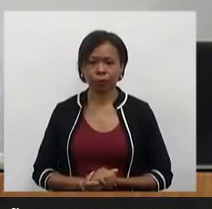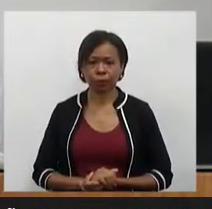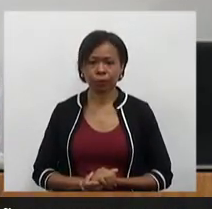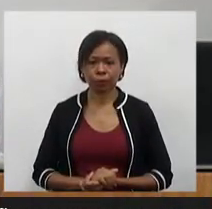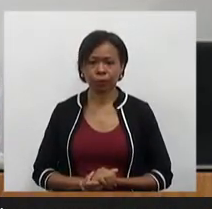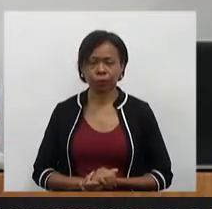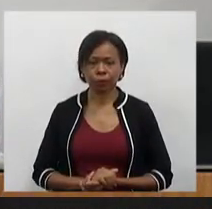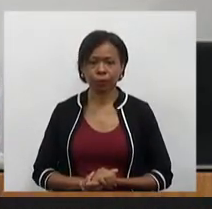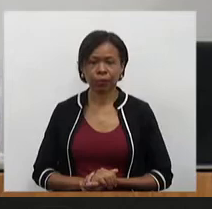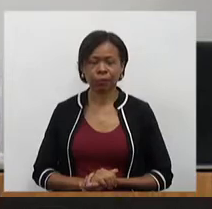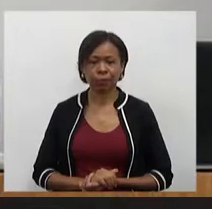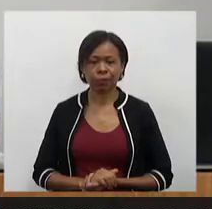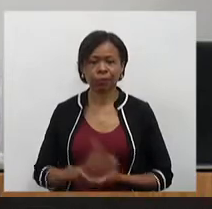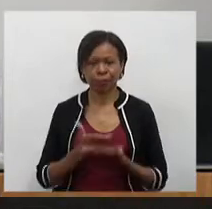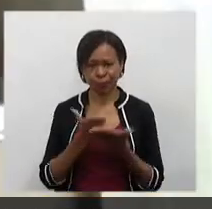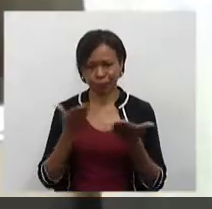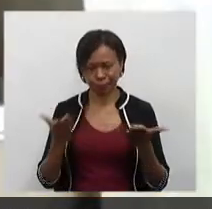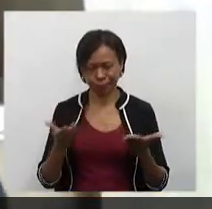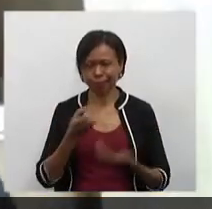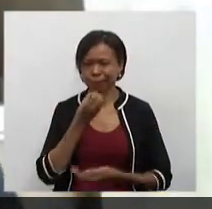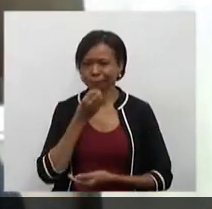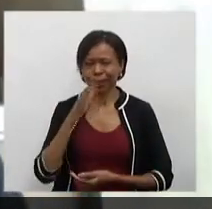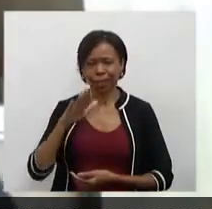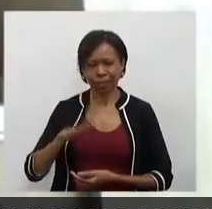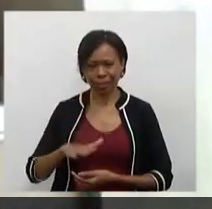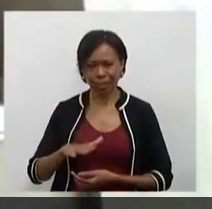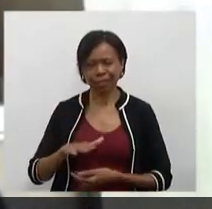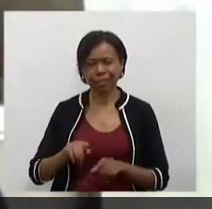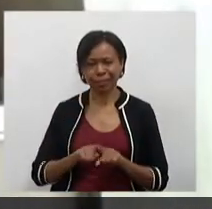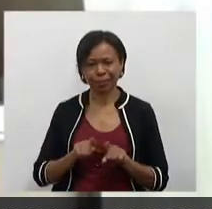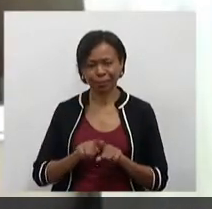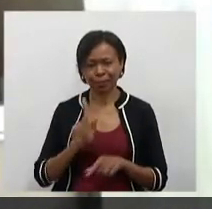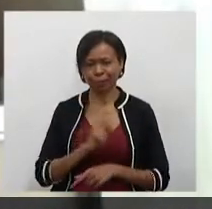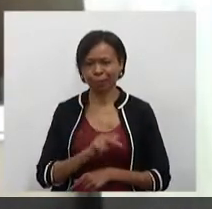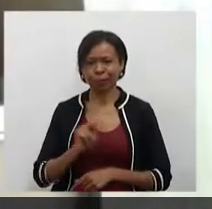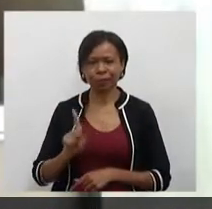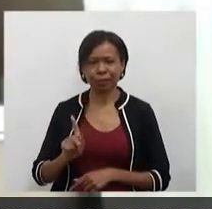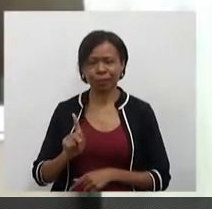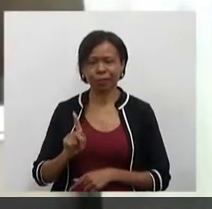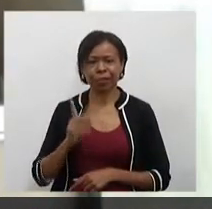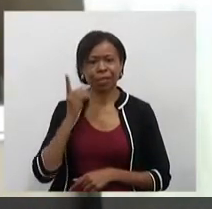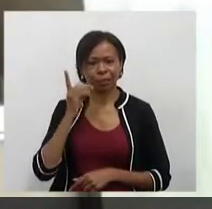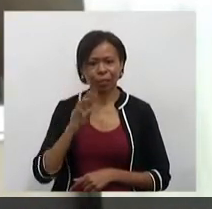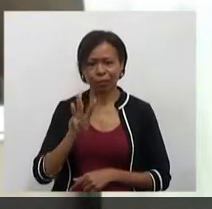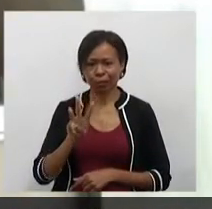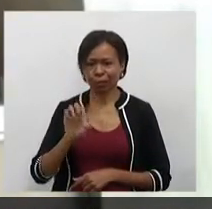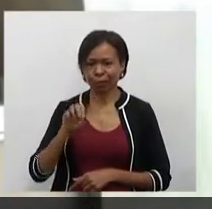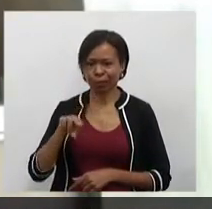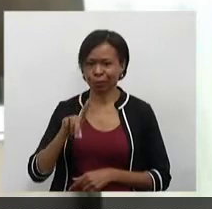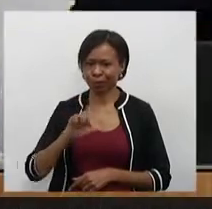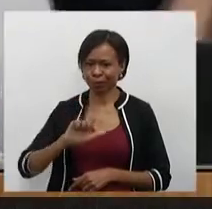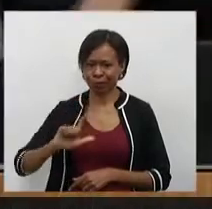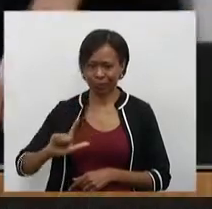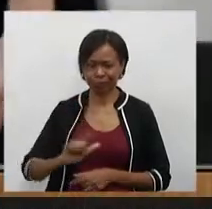Boa tarde a todos. Boa tarde, professor deputado Wendel. Boa tarde,